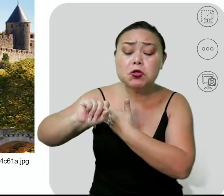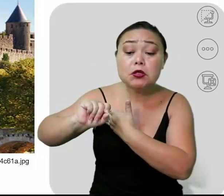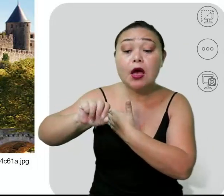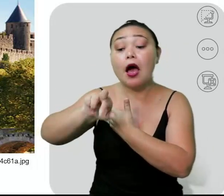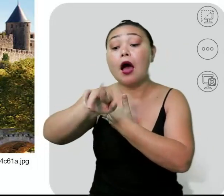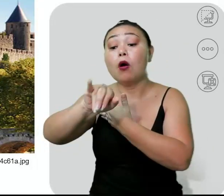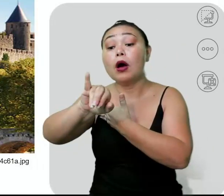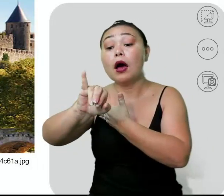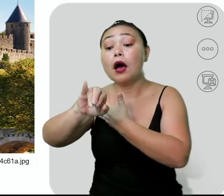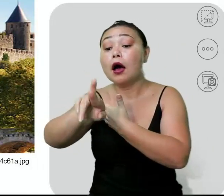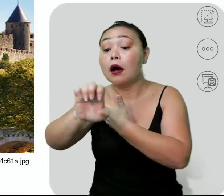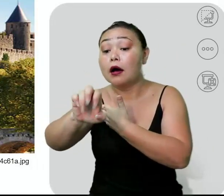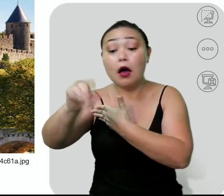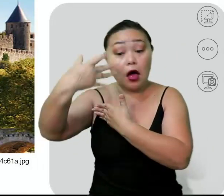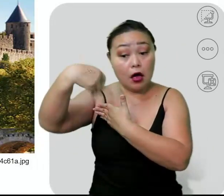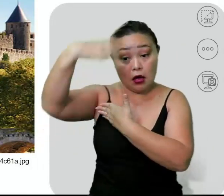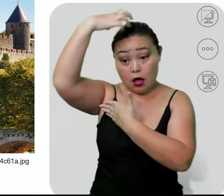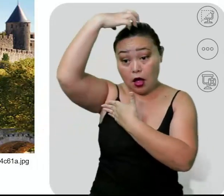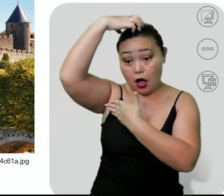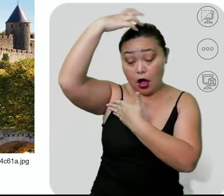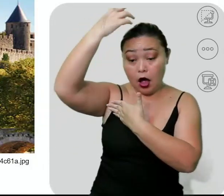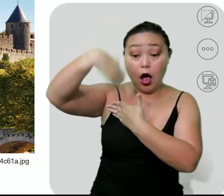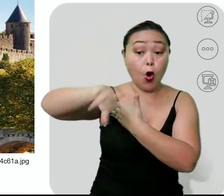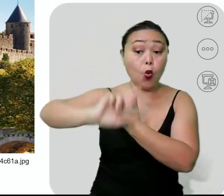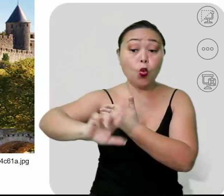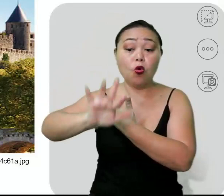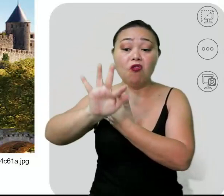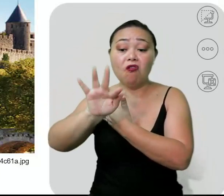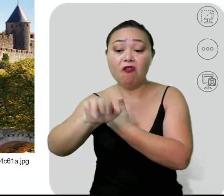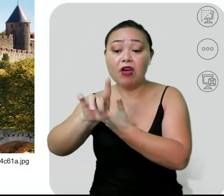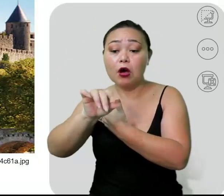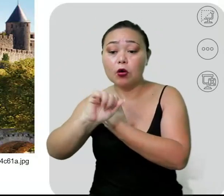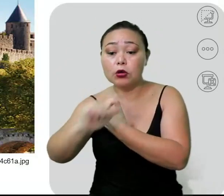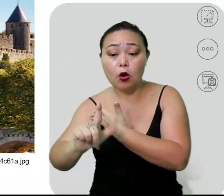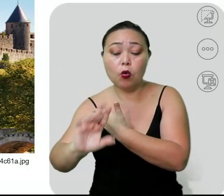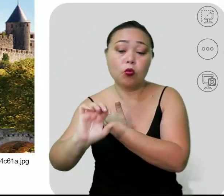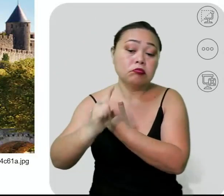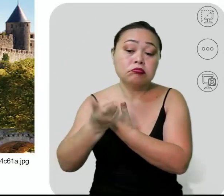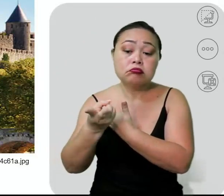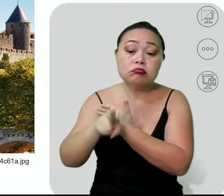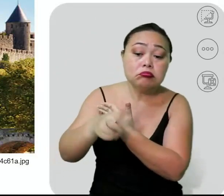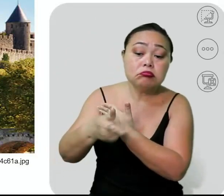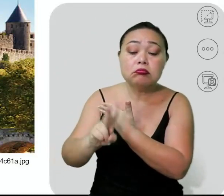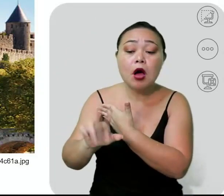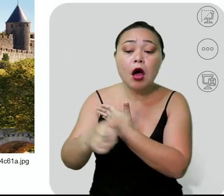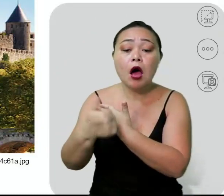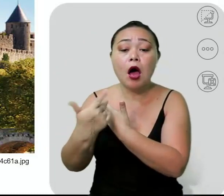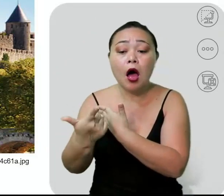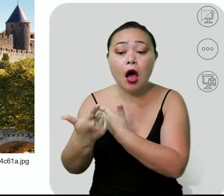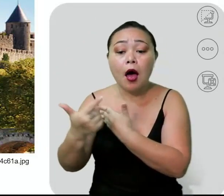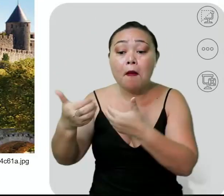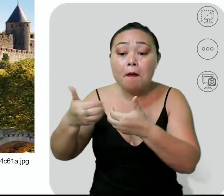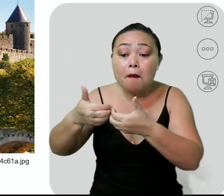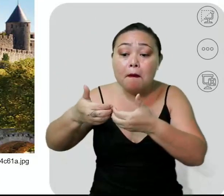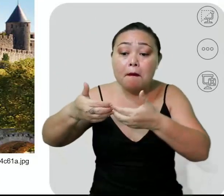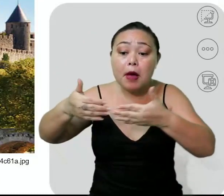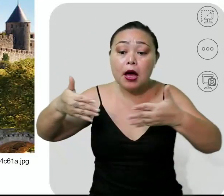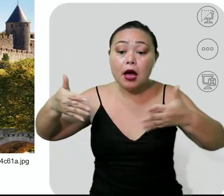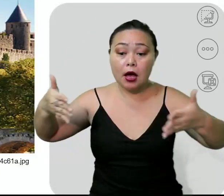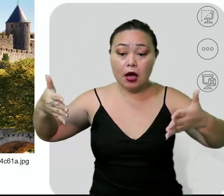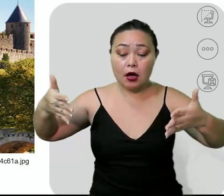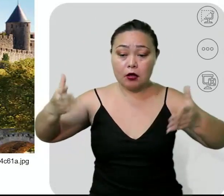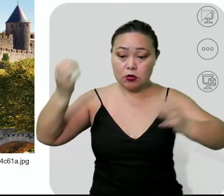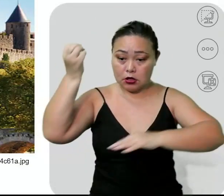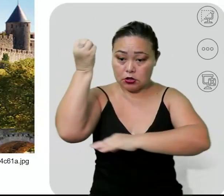Ao rei, ao senhor feudal. O que o rei ou o senhor feudal faz? Manda abrir as portas